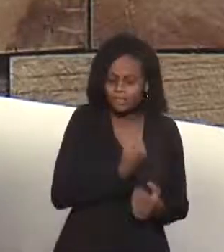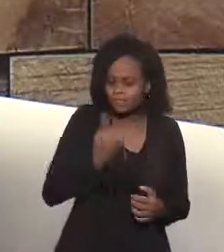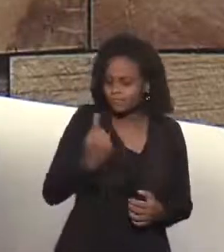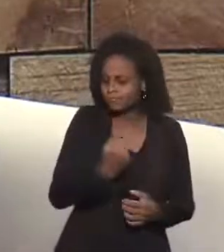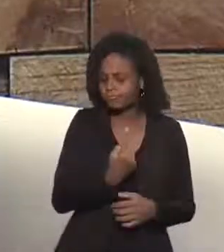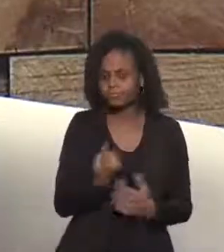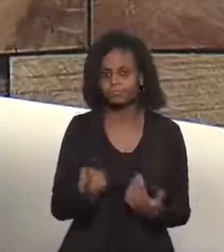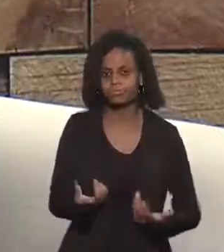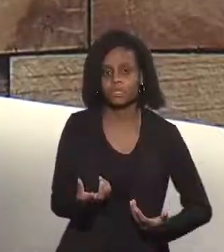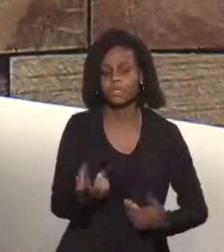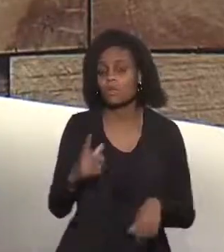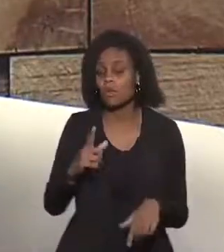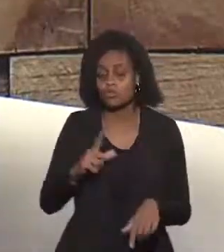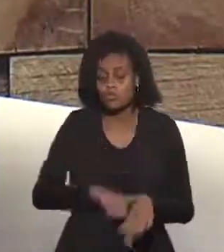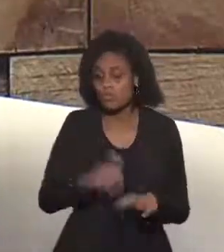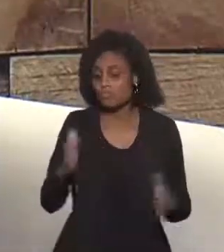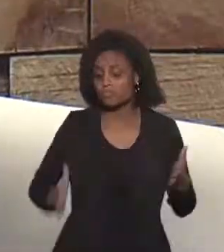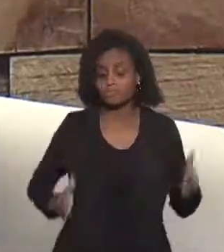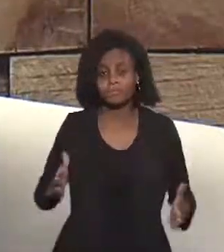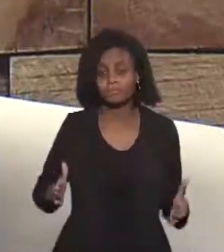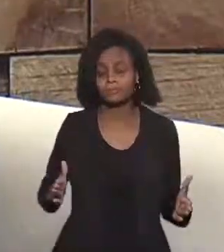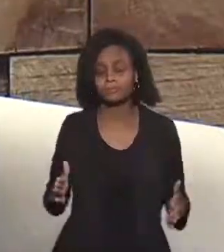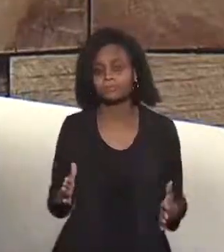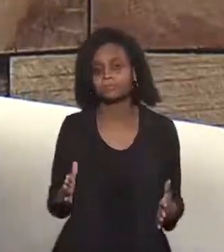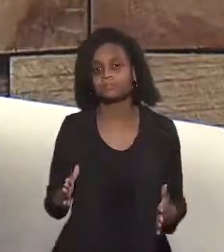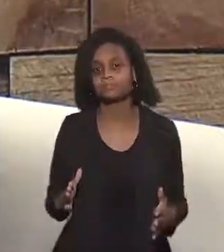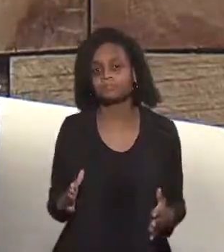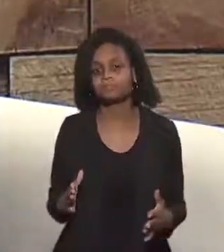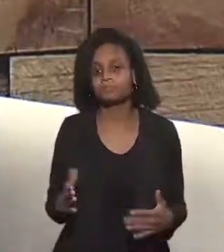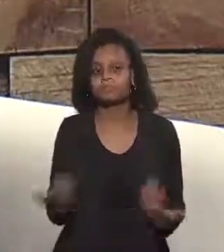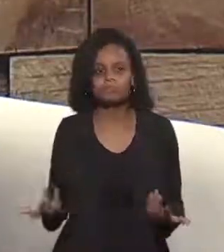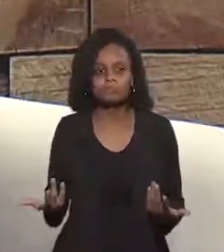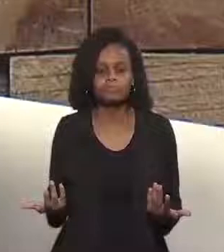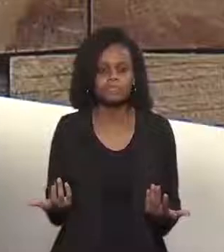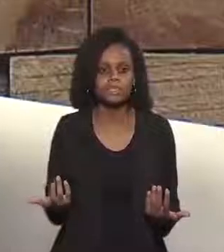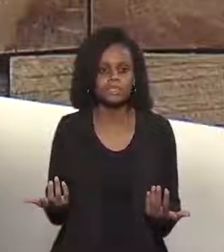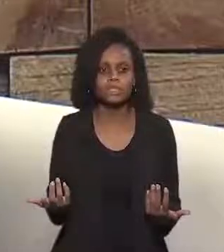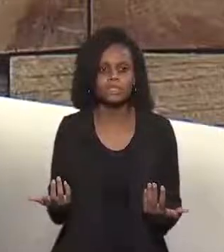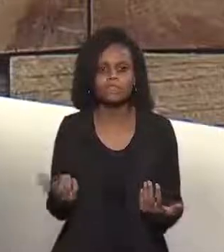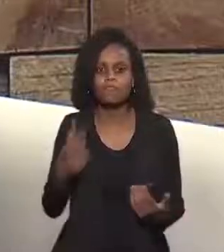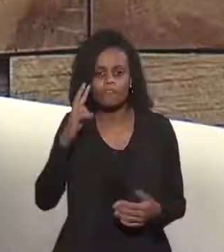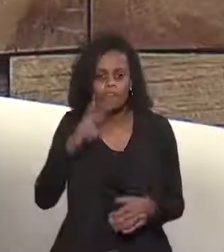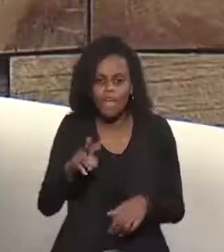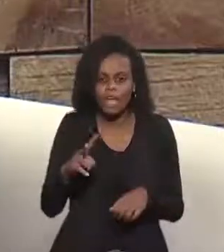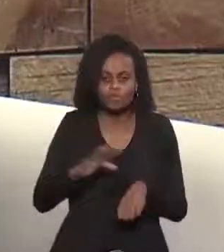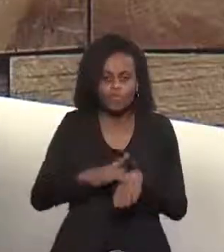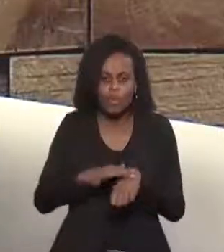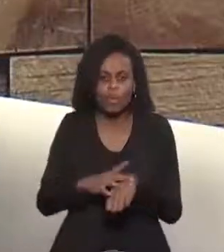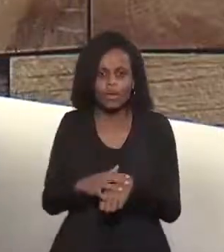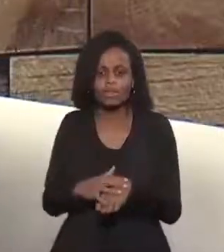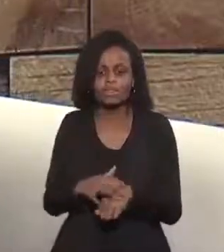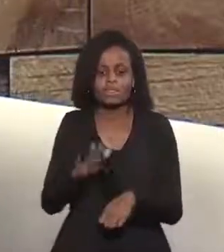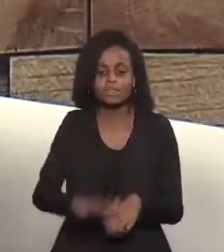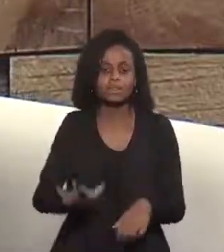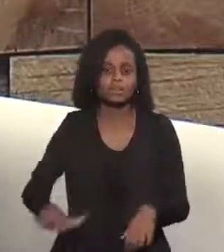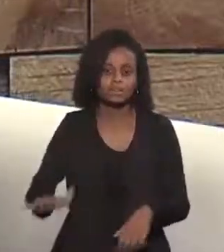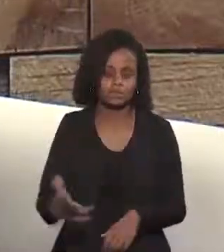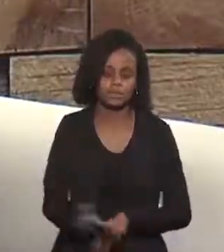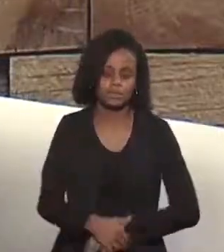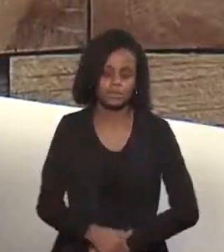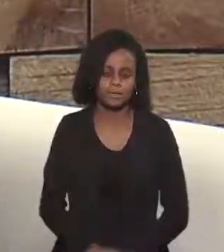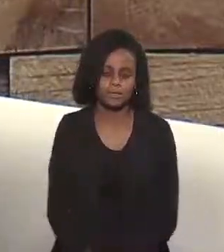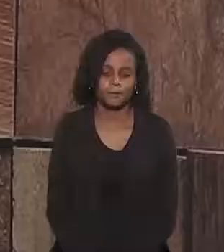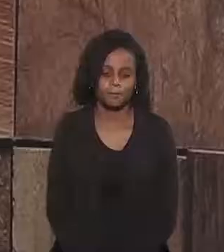Estão desamparadas nesse momento, né, de lidar com essa doença enfrentada